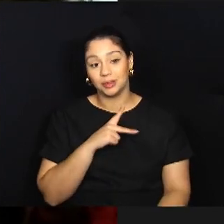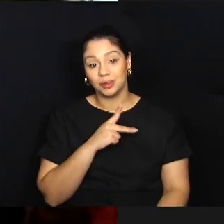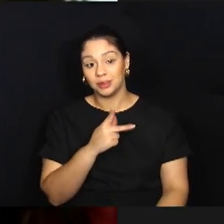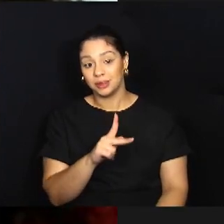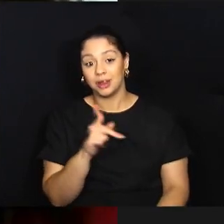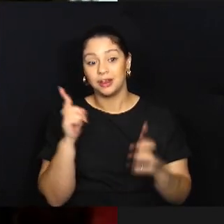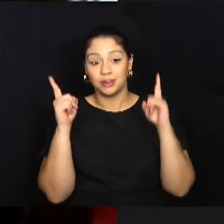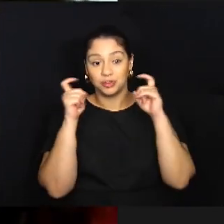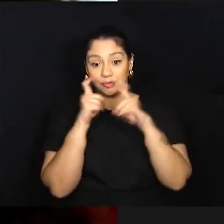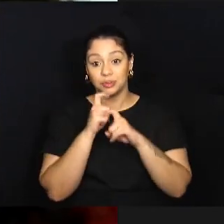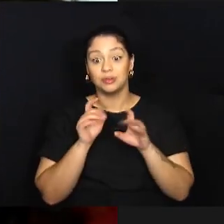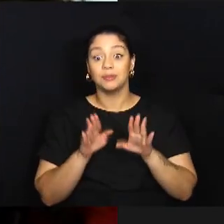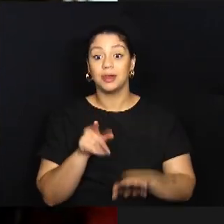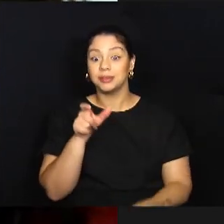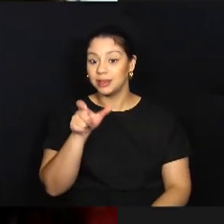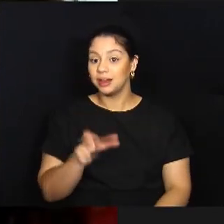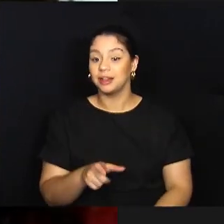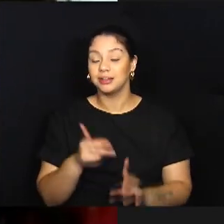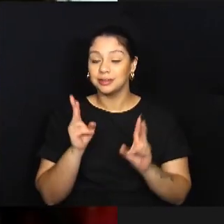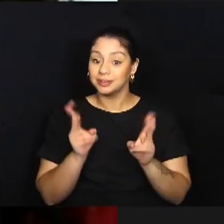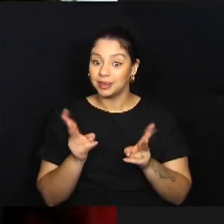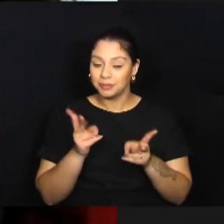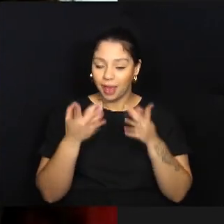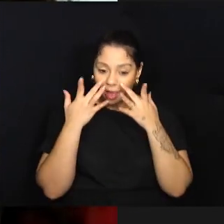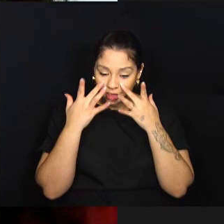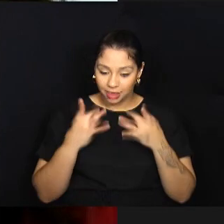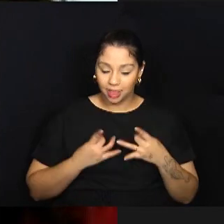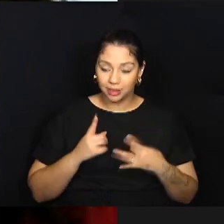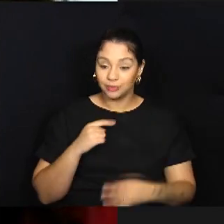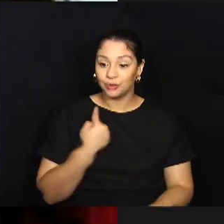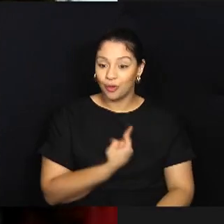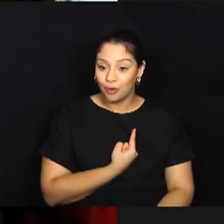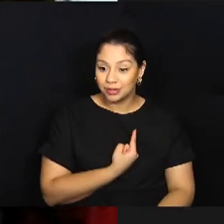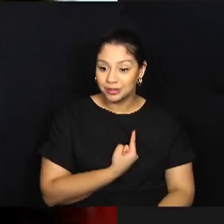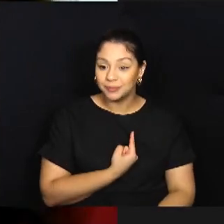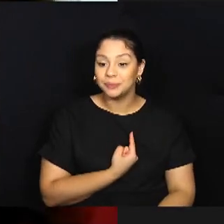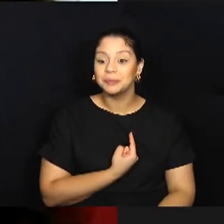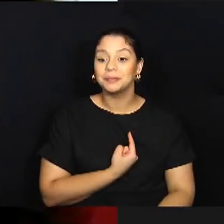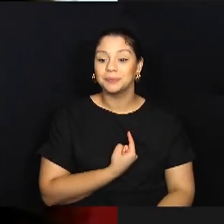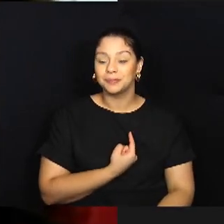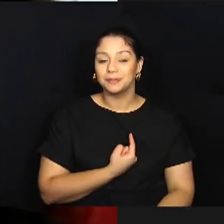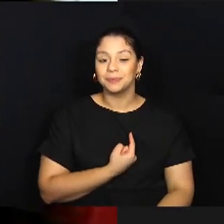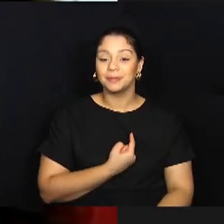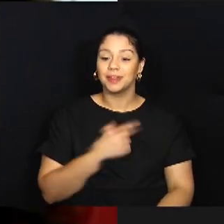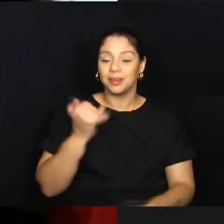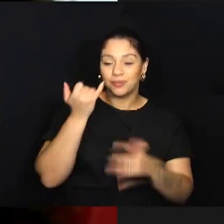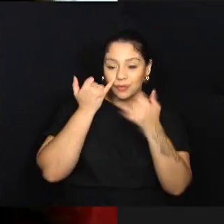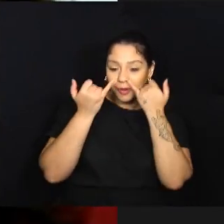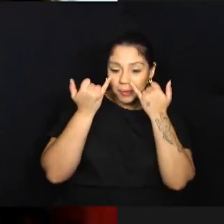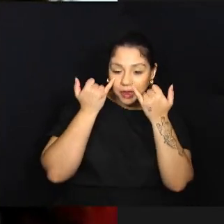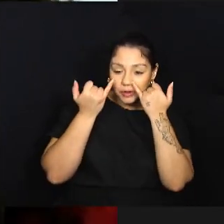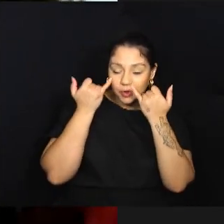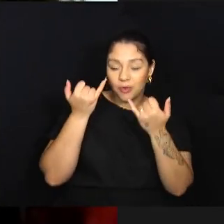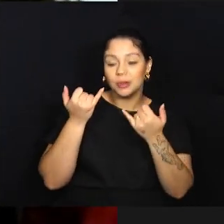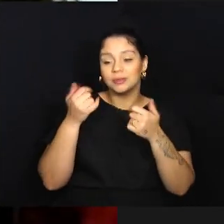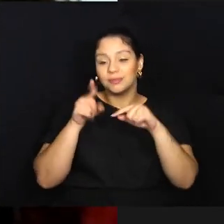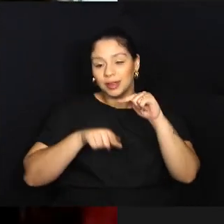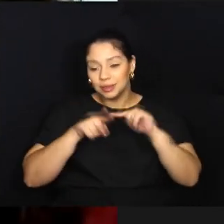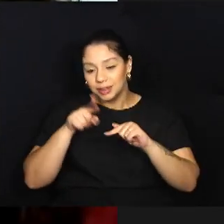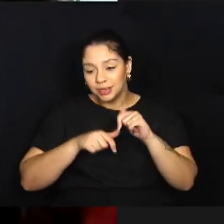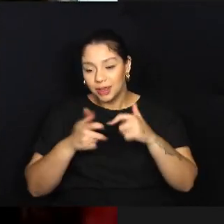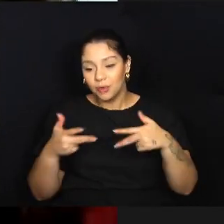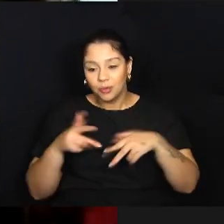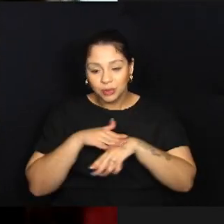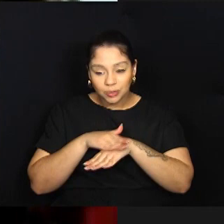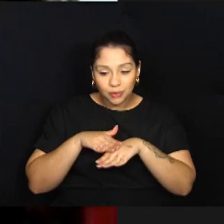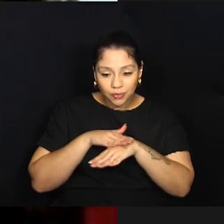foi muito atenta a gente, muito atenciosa, de nos fornecer informações, materiais, conversar, para a